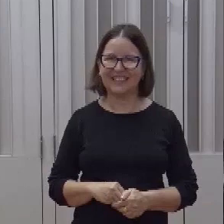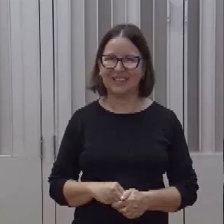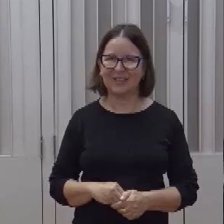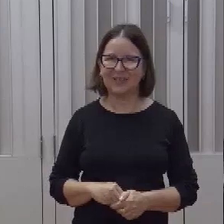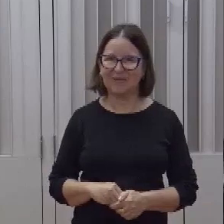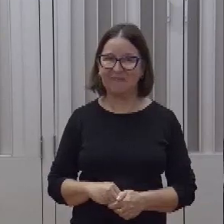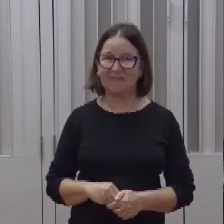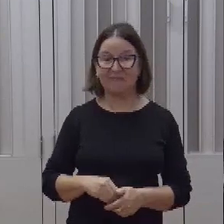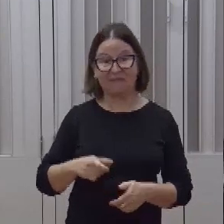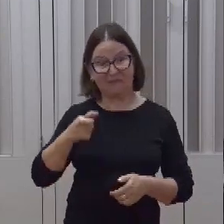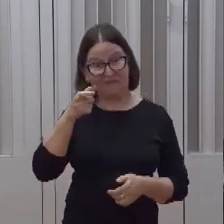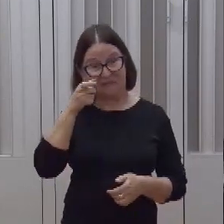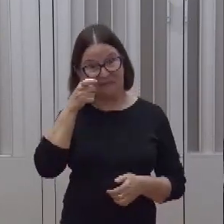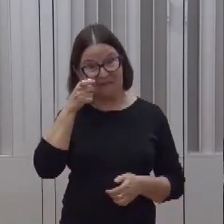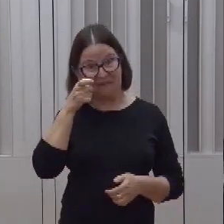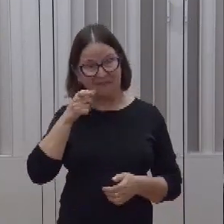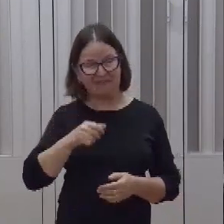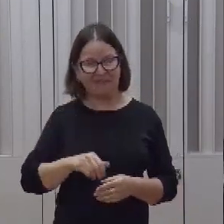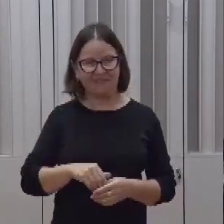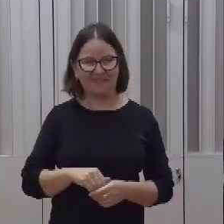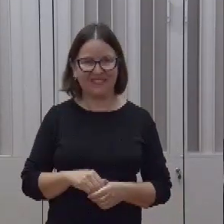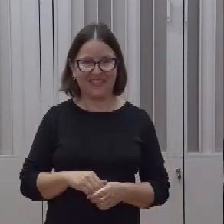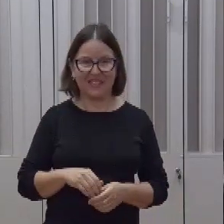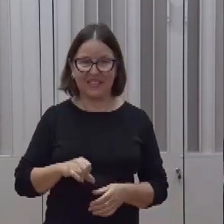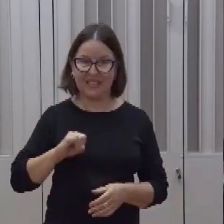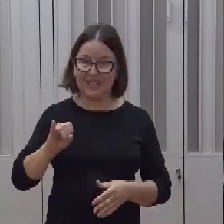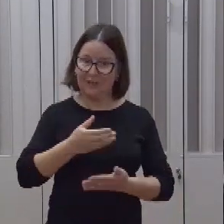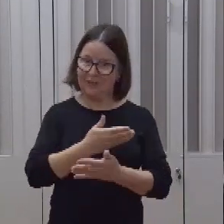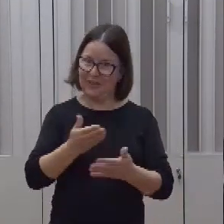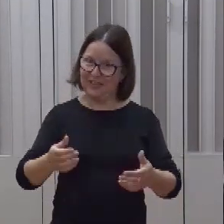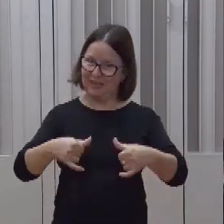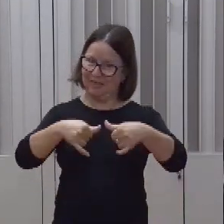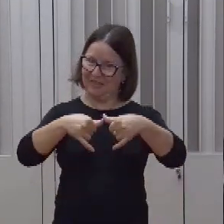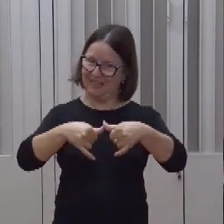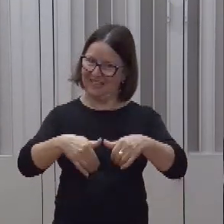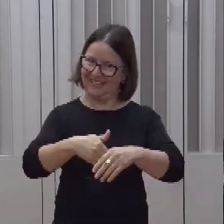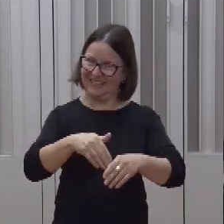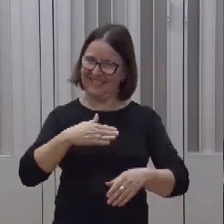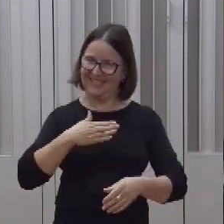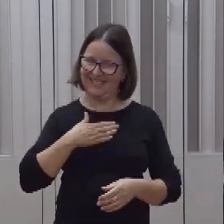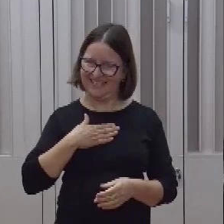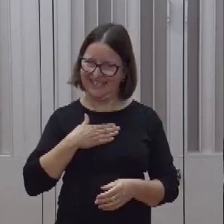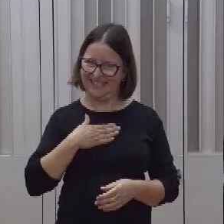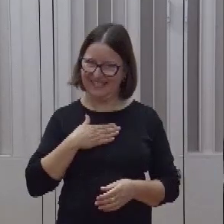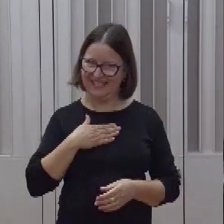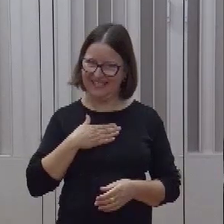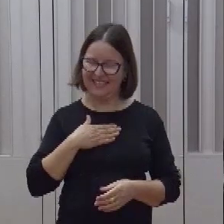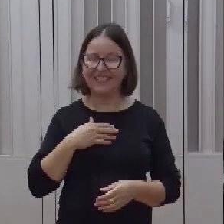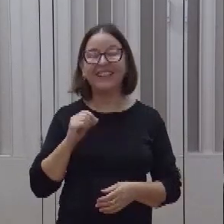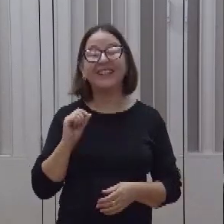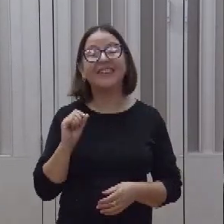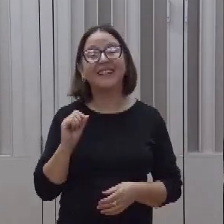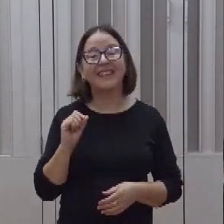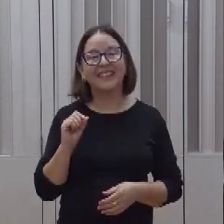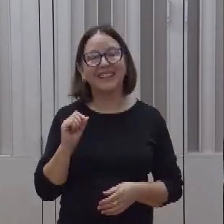Olha só. Se permanecerdes em mim, e o quê?